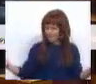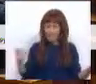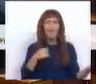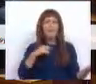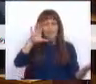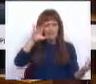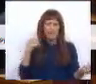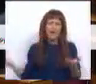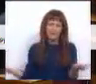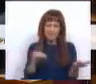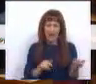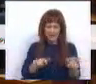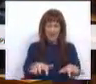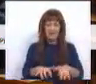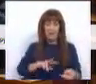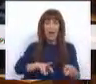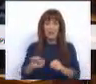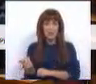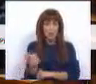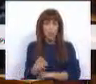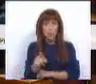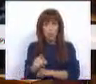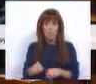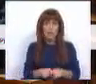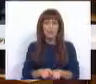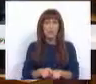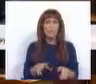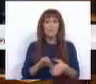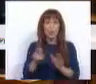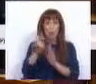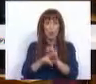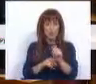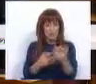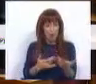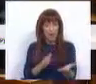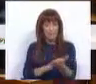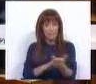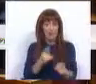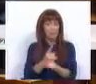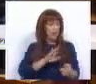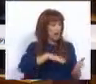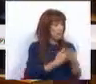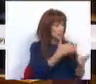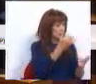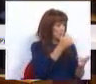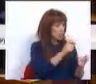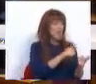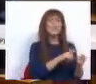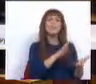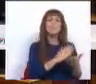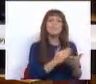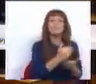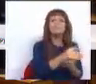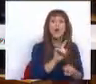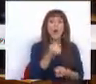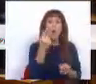trazer à Assembleia uma alteração ao regime em vigor, uma vez que a proposta do Bloco de Esquerda só terá eficácia se